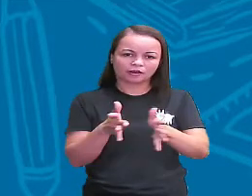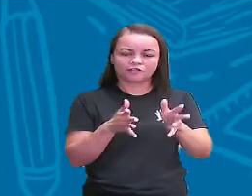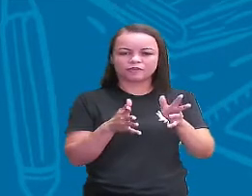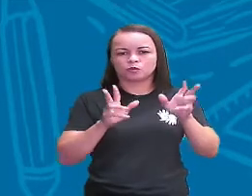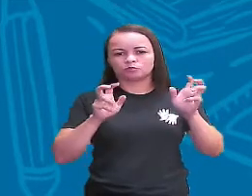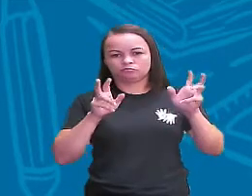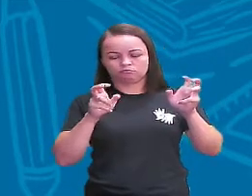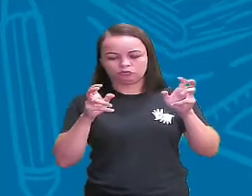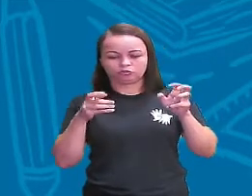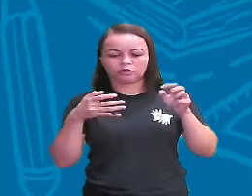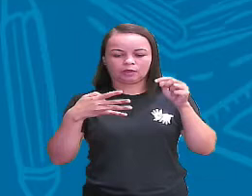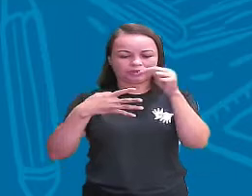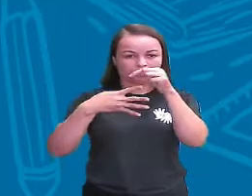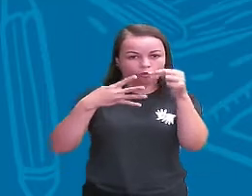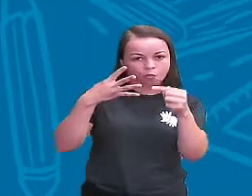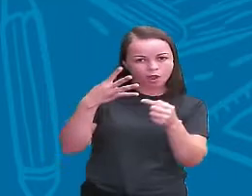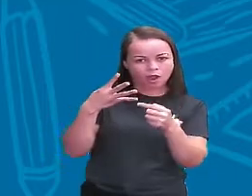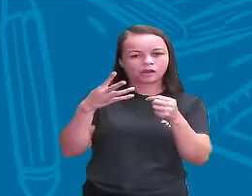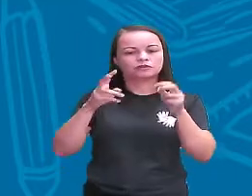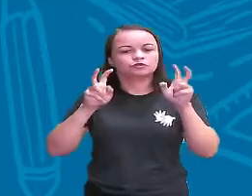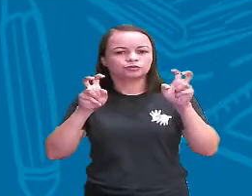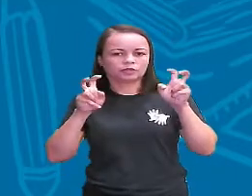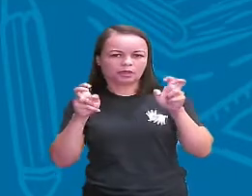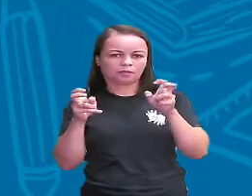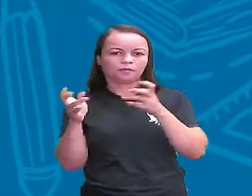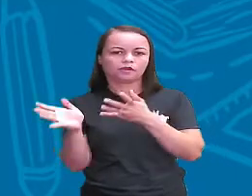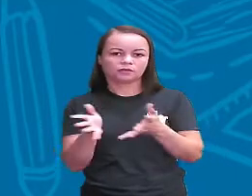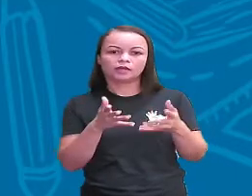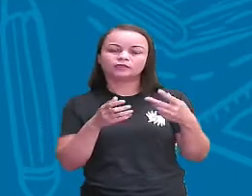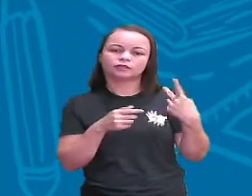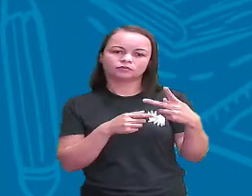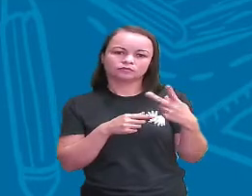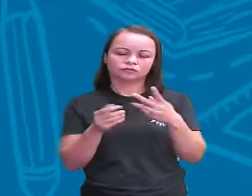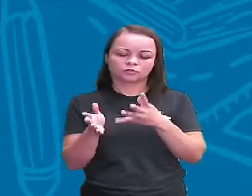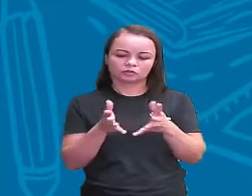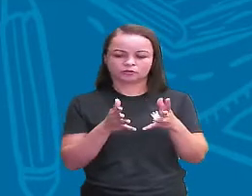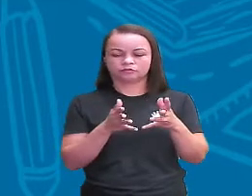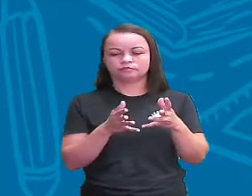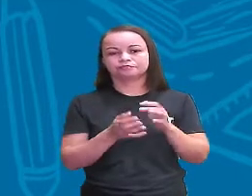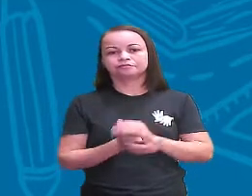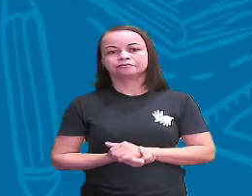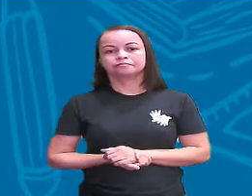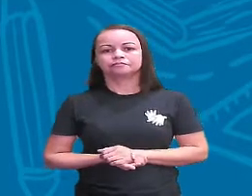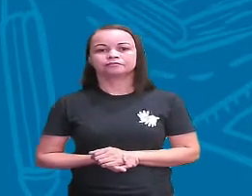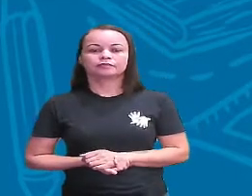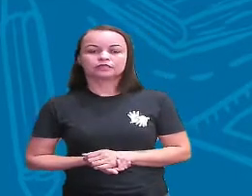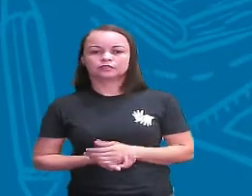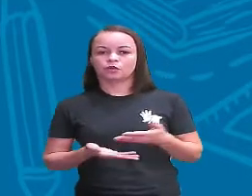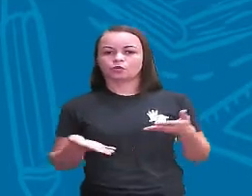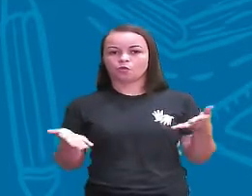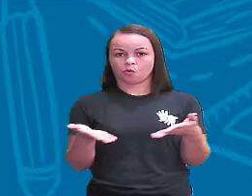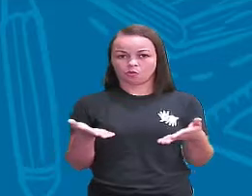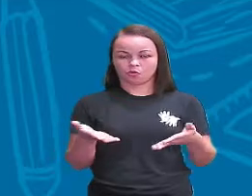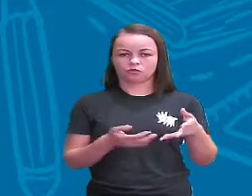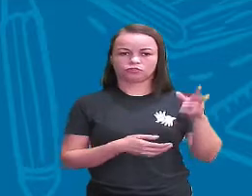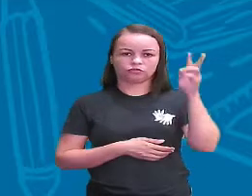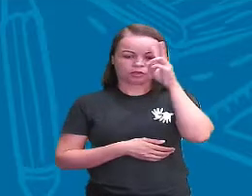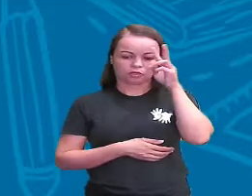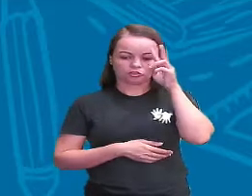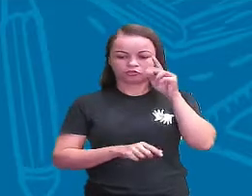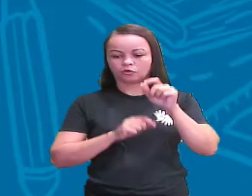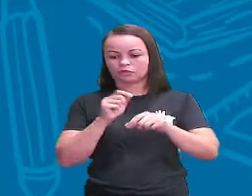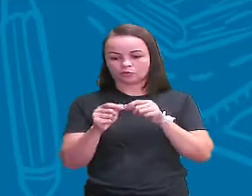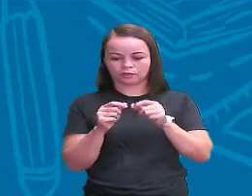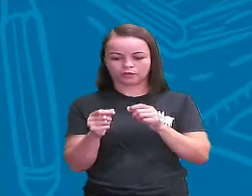não vai tratar só de um assunto, vai tratar de outros assuntos para a gente rever. Então, hoje a nossa história é